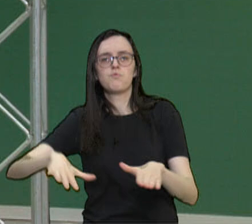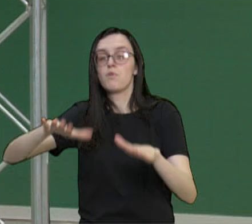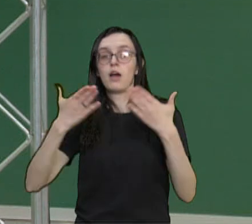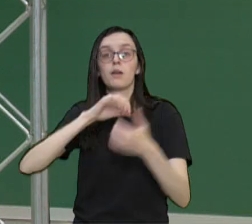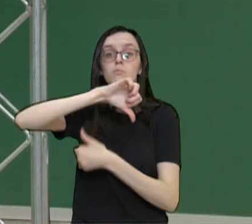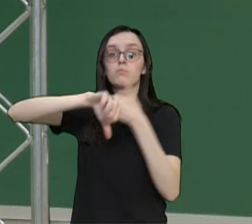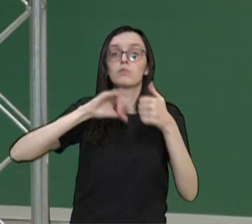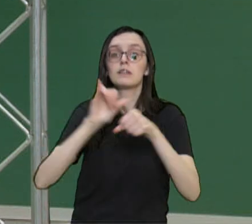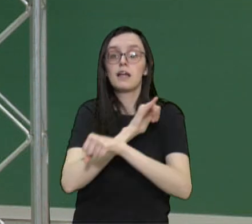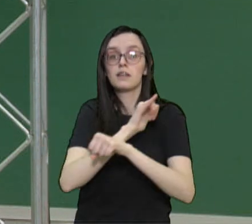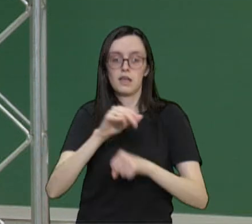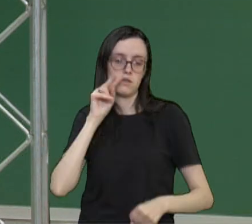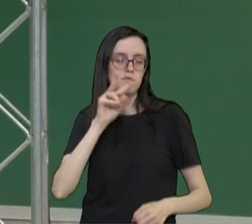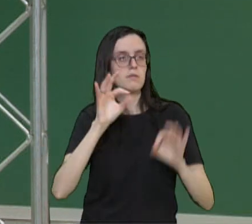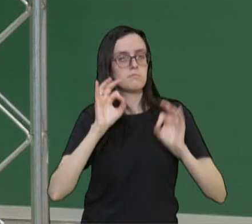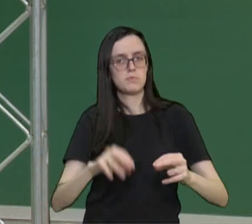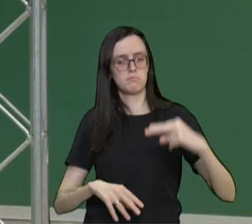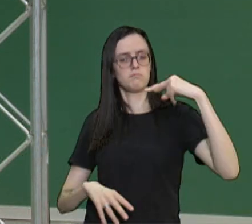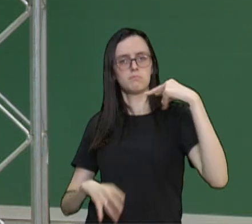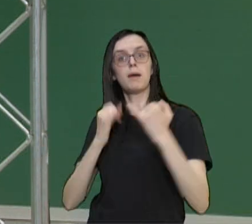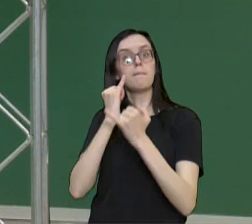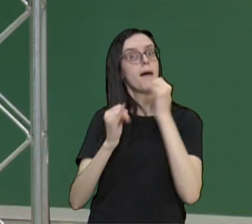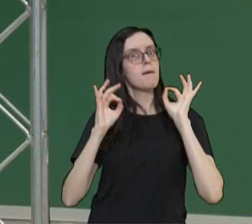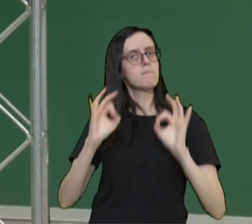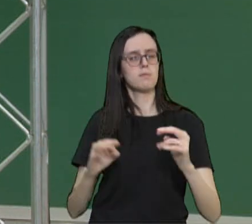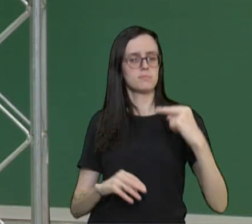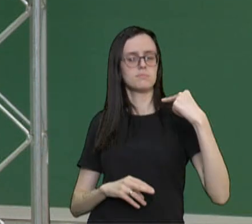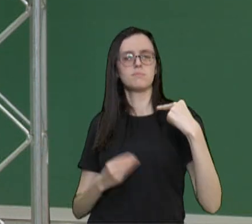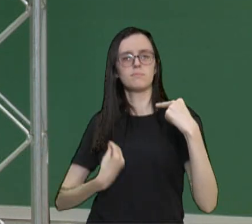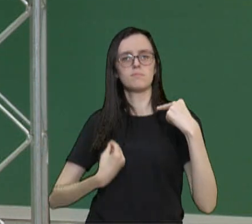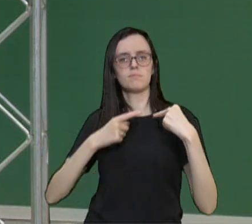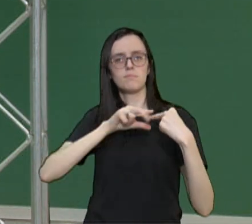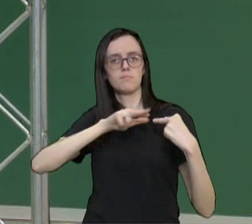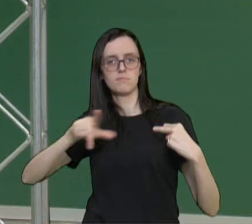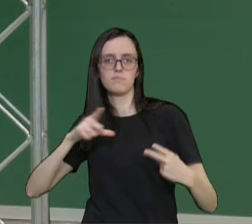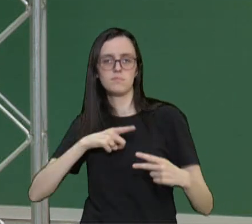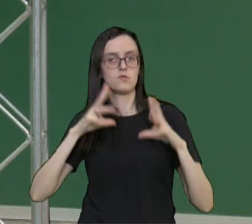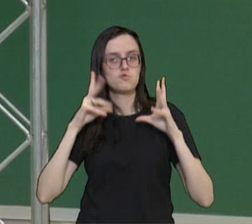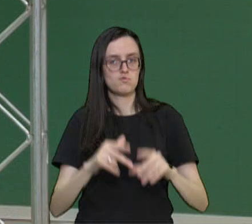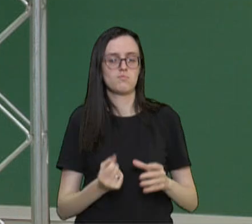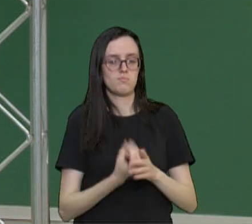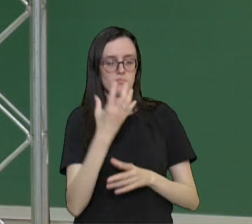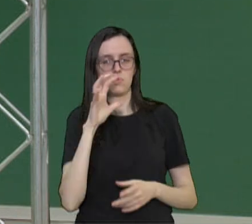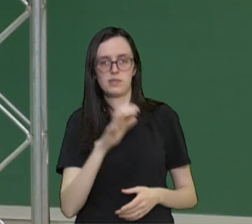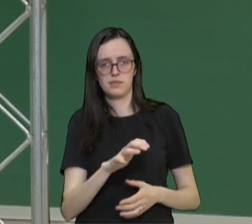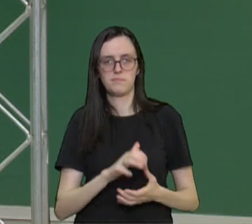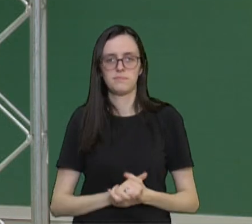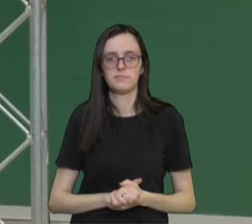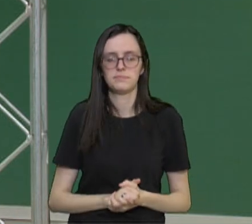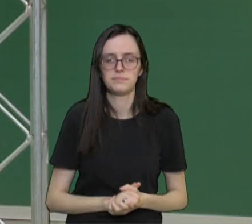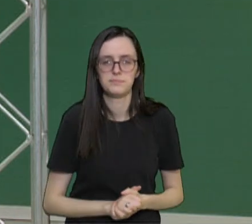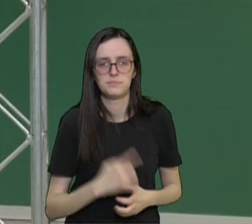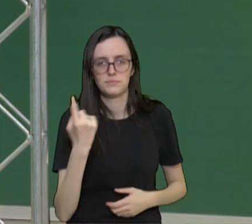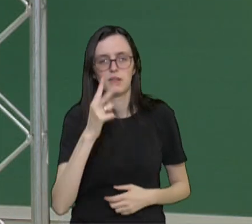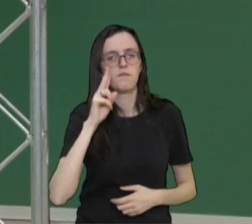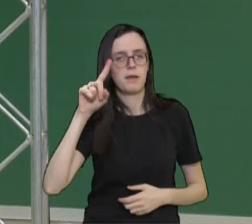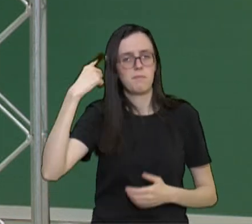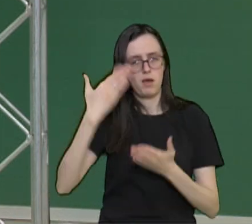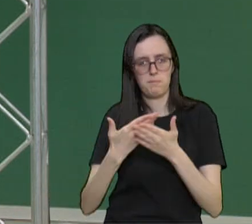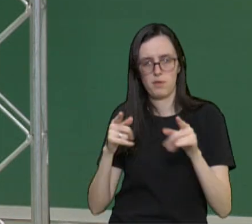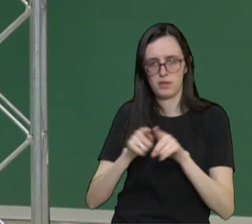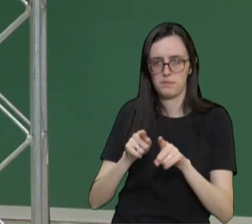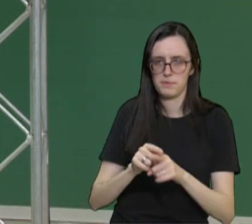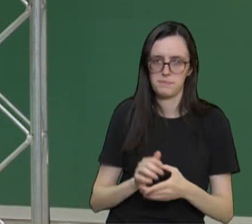essas técnicas de aprofundamento e outras técnicas como contraposto, esfumato, tudo surgiram no Renascimento, que a gente vai ver na próxima aula também,